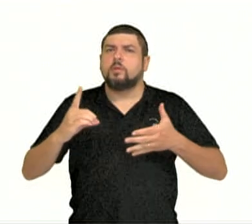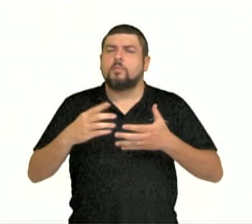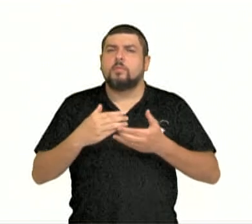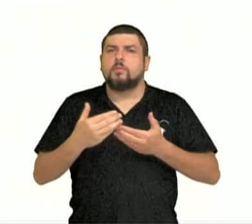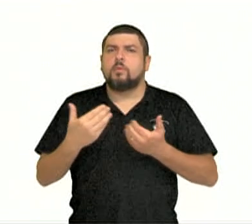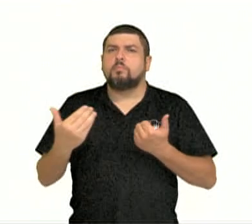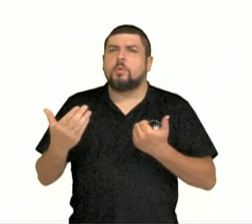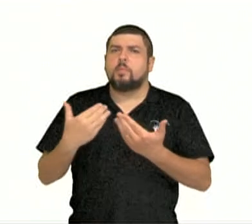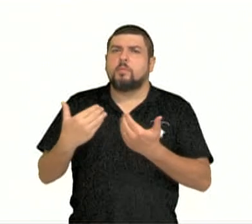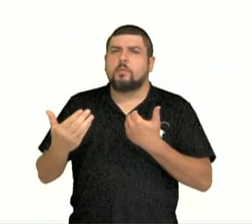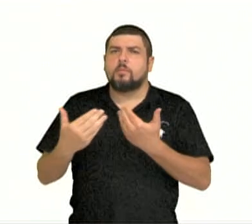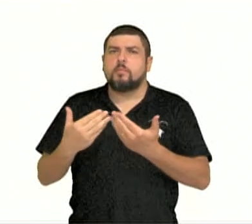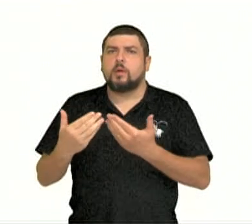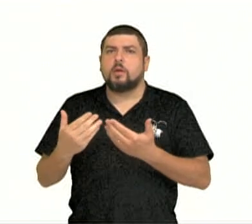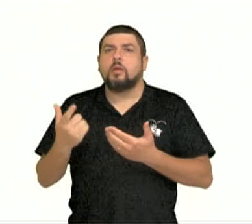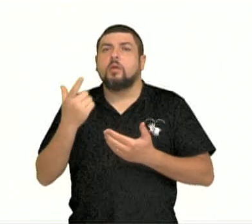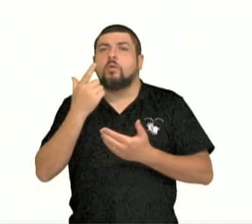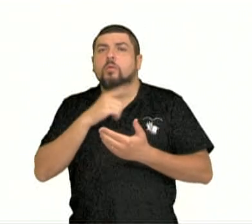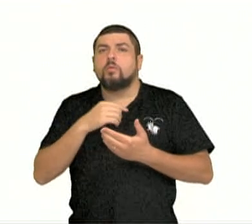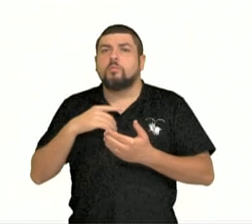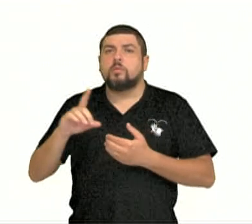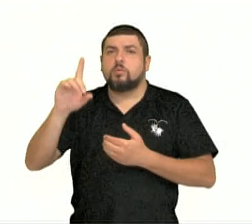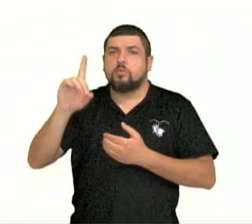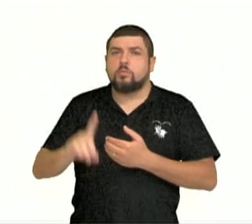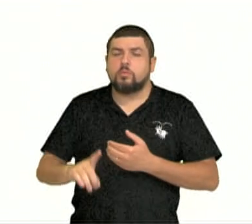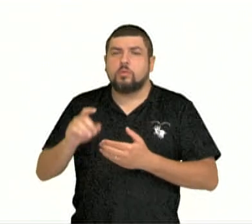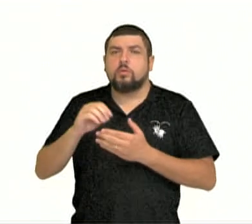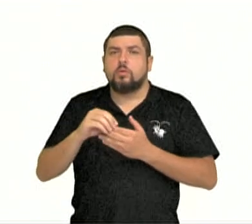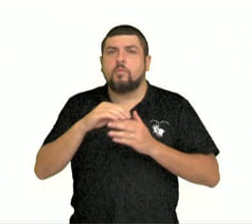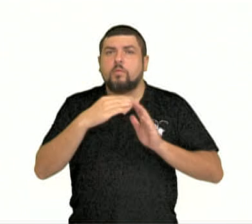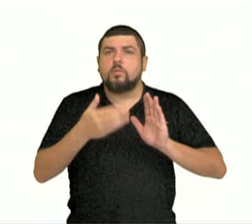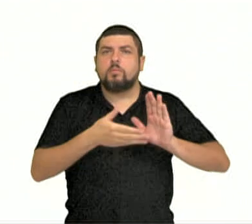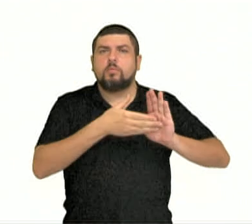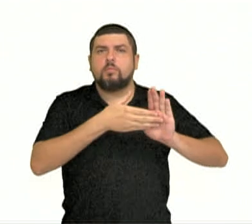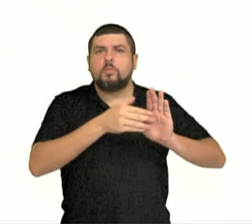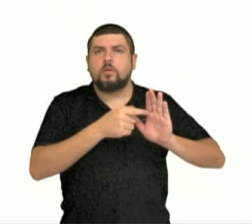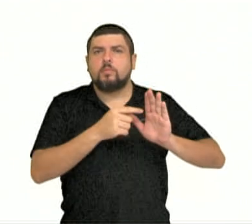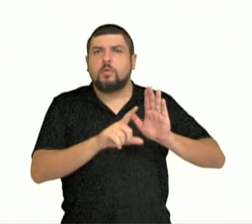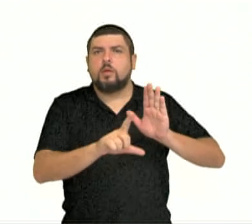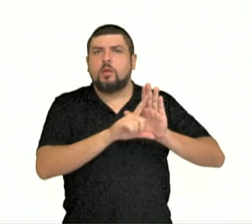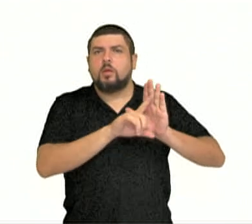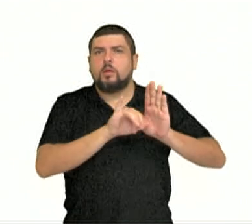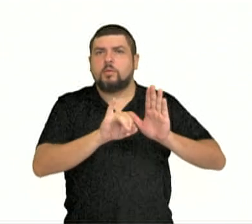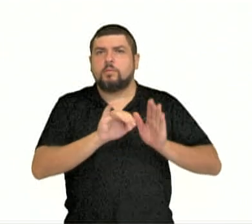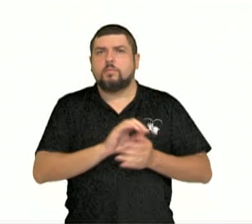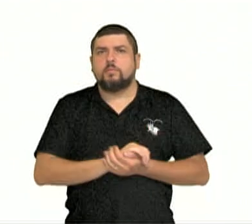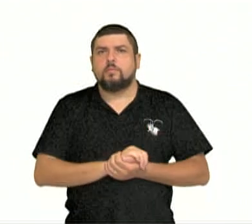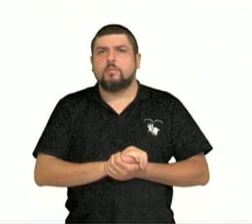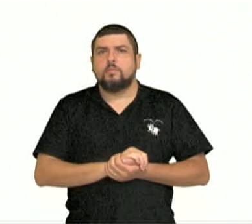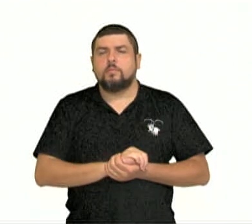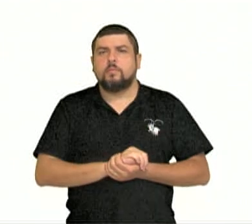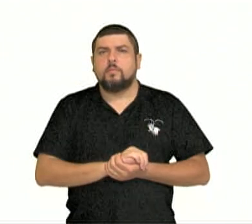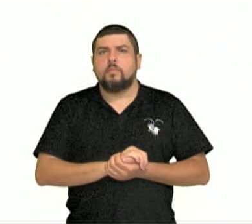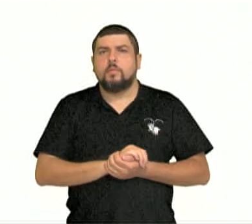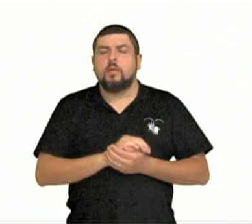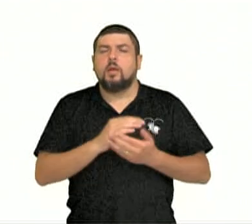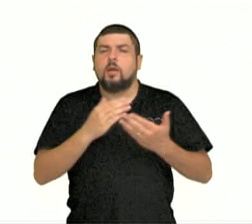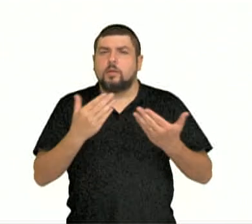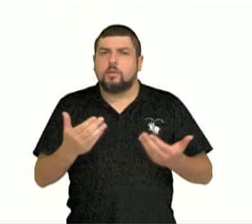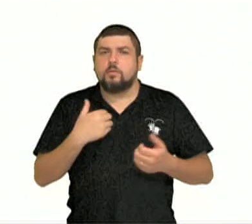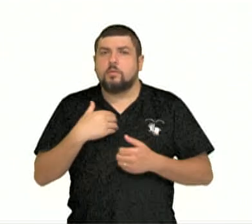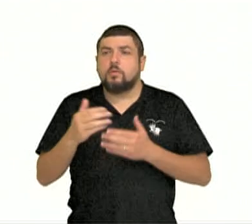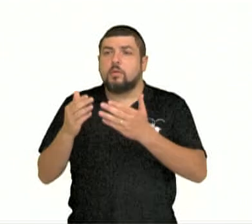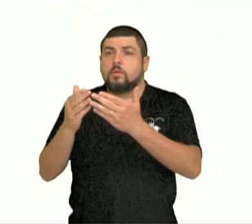dos direitos garantidos pela legislação. Você só reivindica aquilo que você tem direito. Por isso o nome,